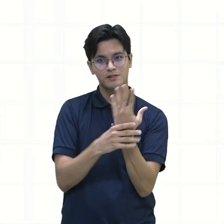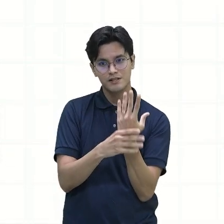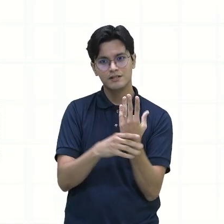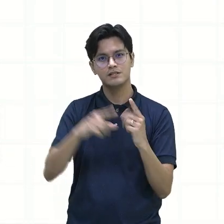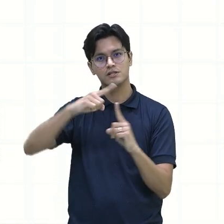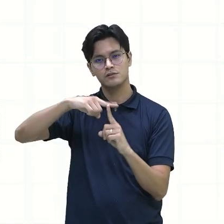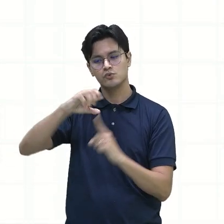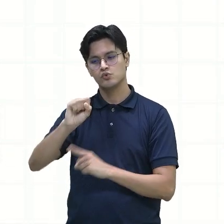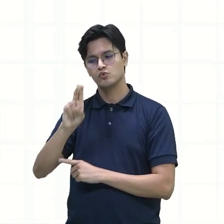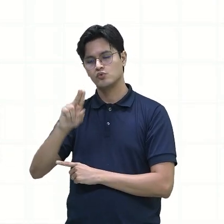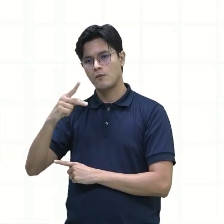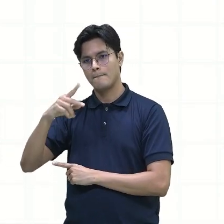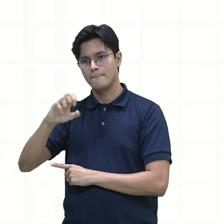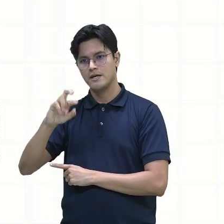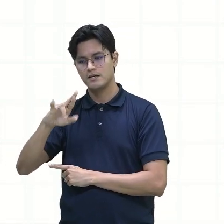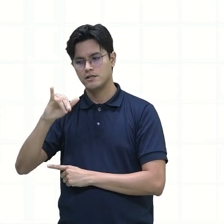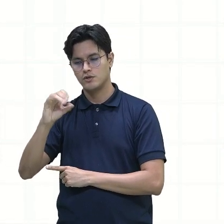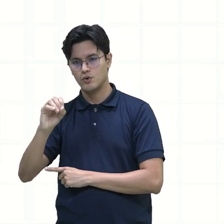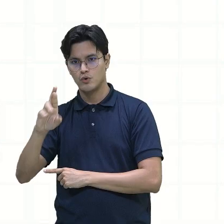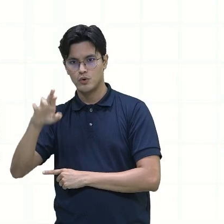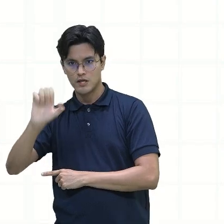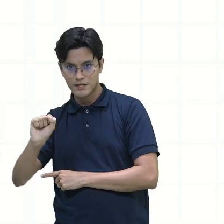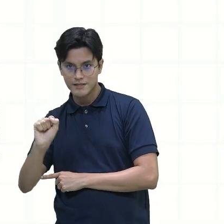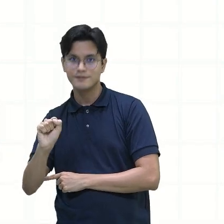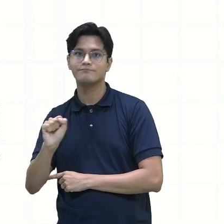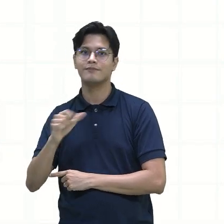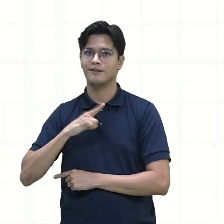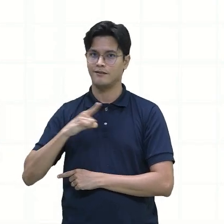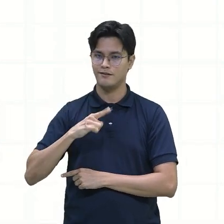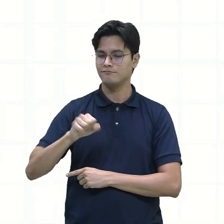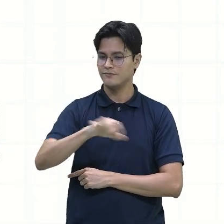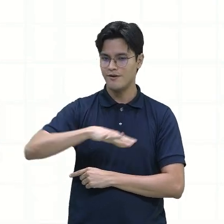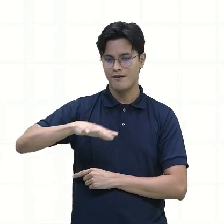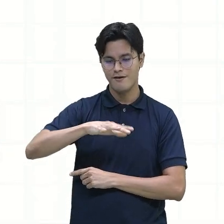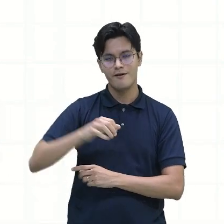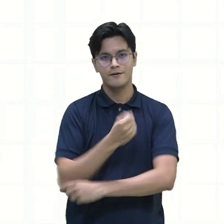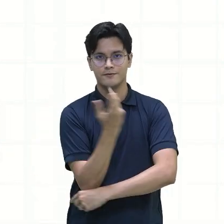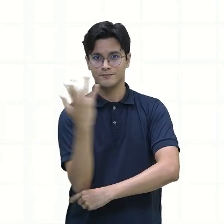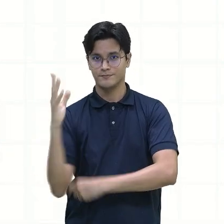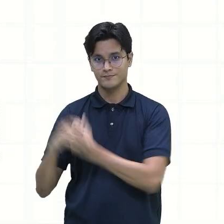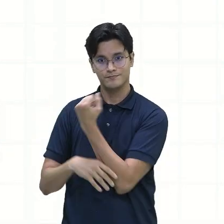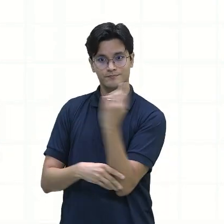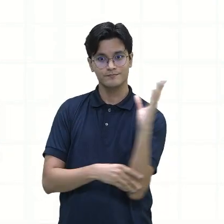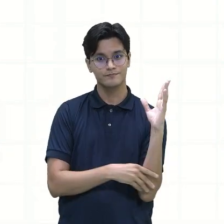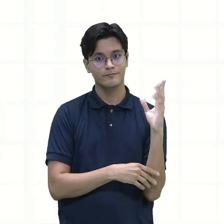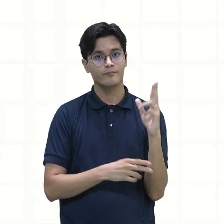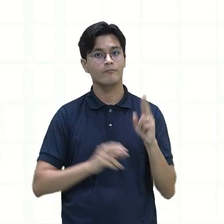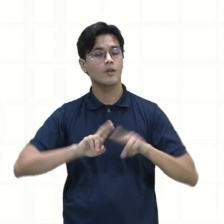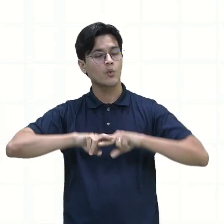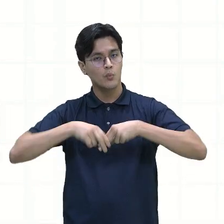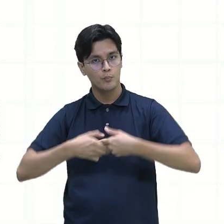olha, nessas regiões da floresta. E por isso que é muito importante que